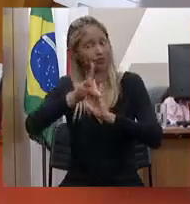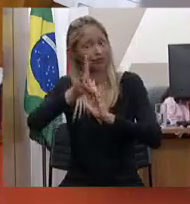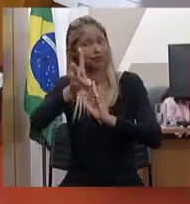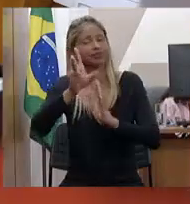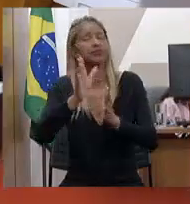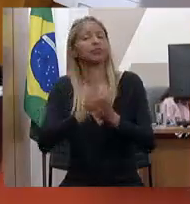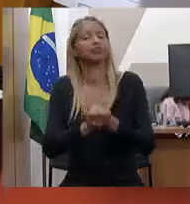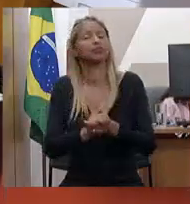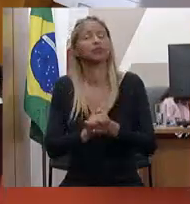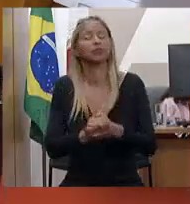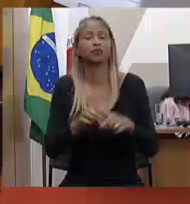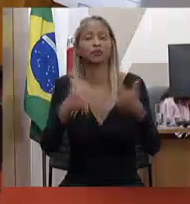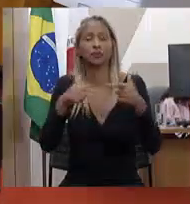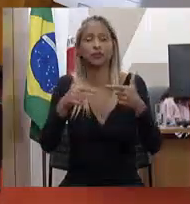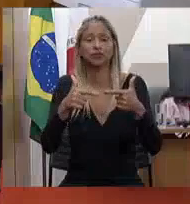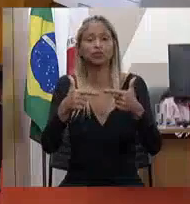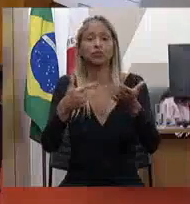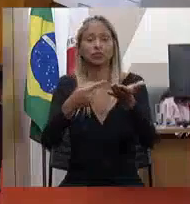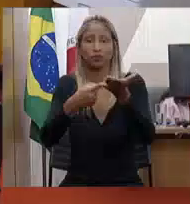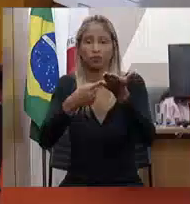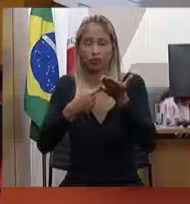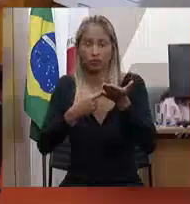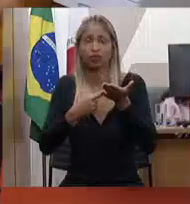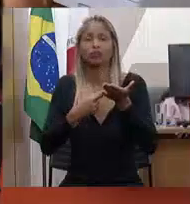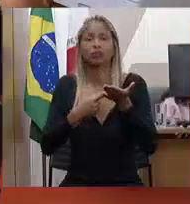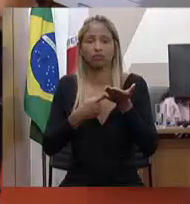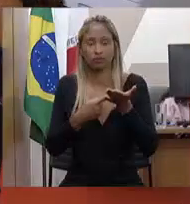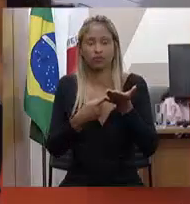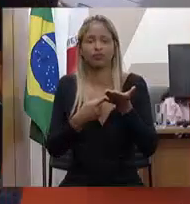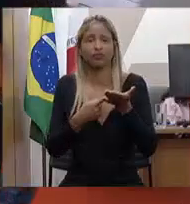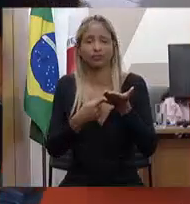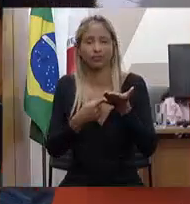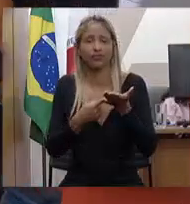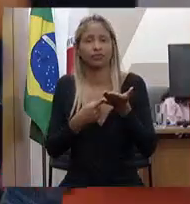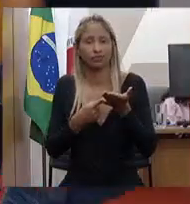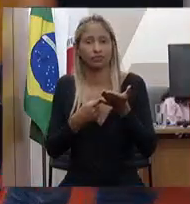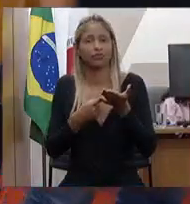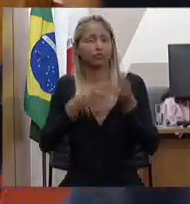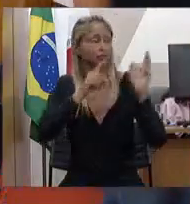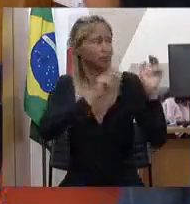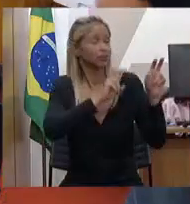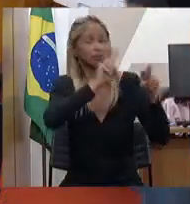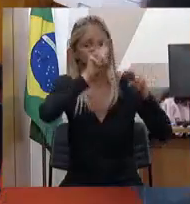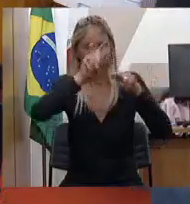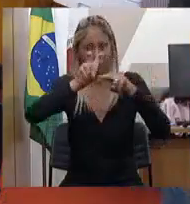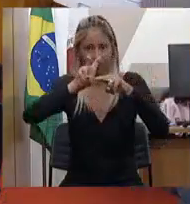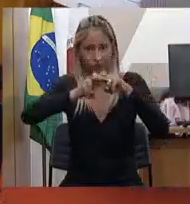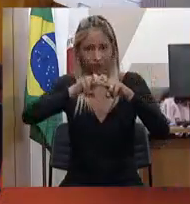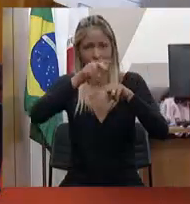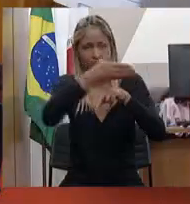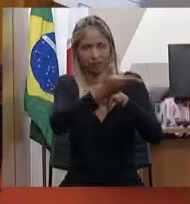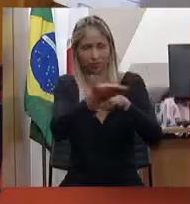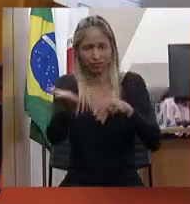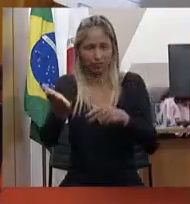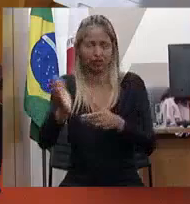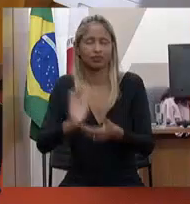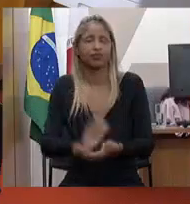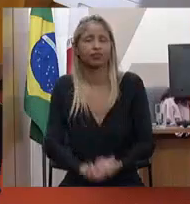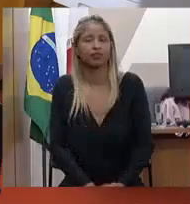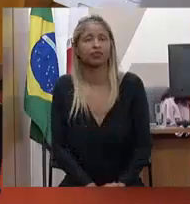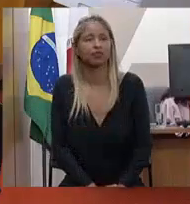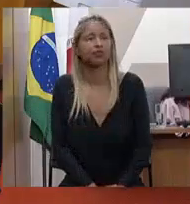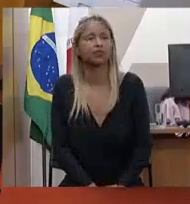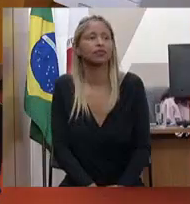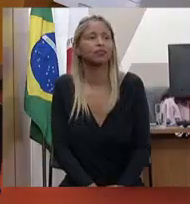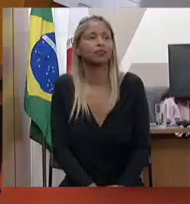aos nossos trabalhos convidamos então nossos ilustres integrantes tomarem acento nos lugares reservados na plateia do